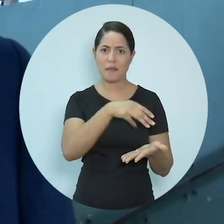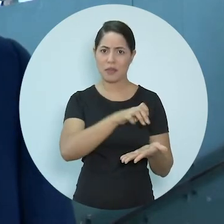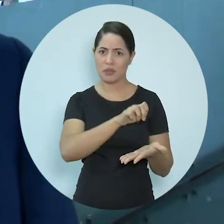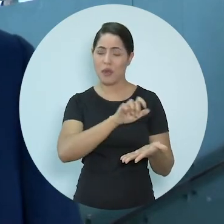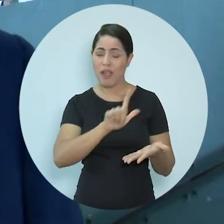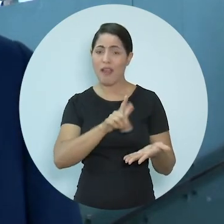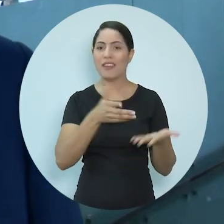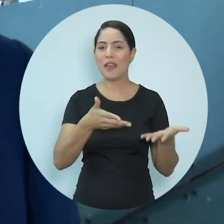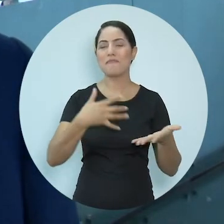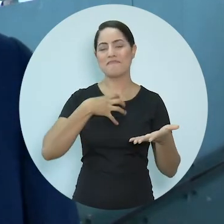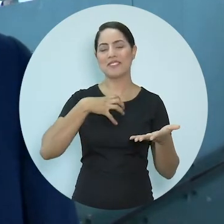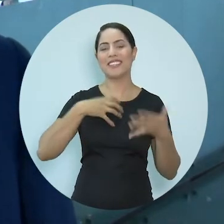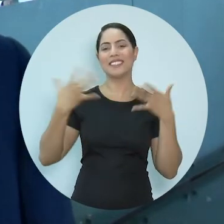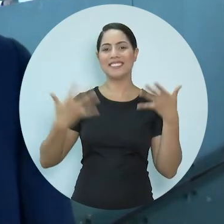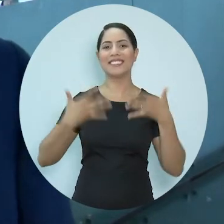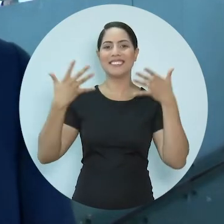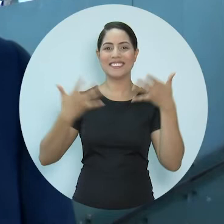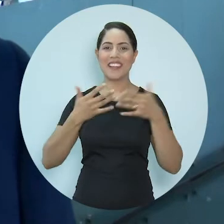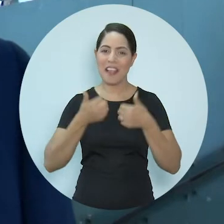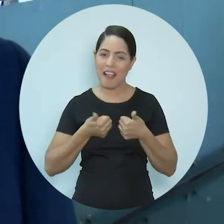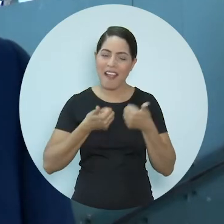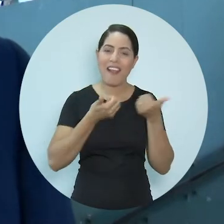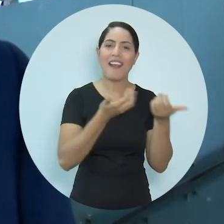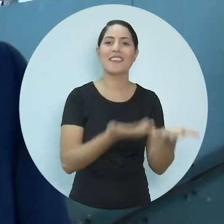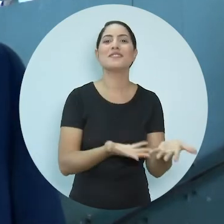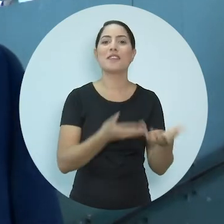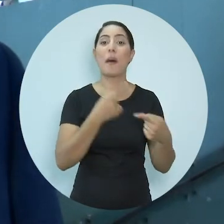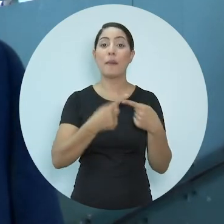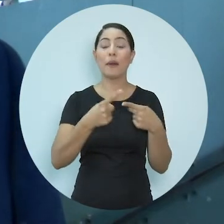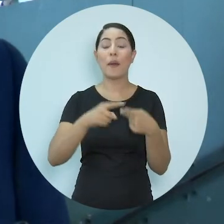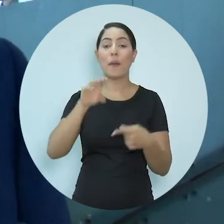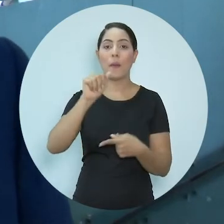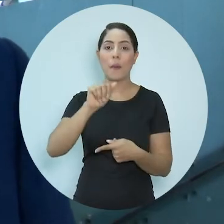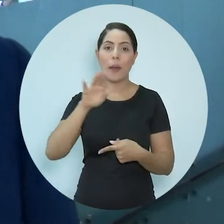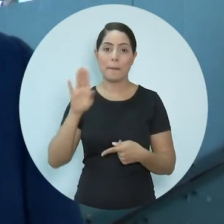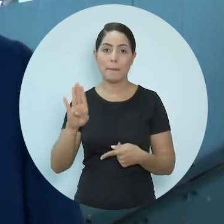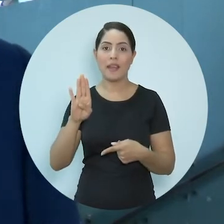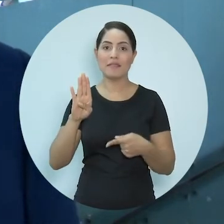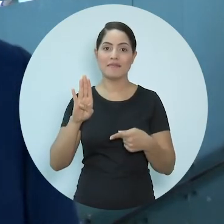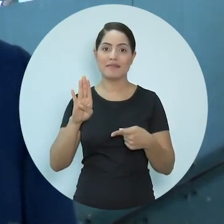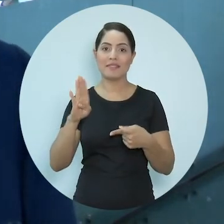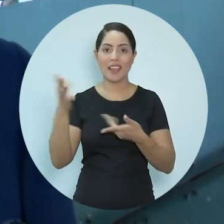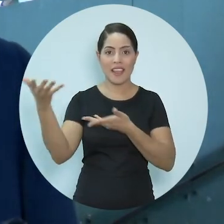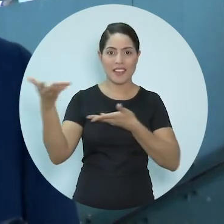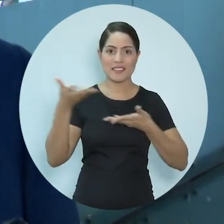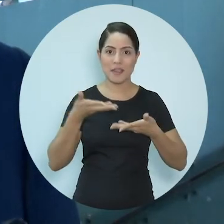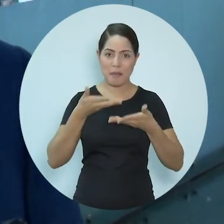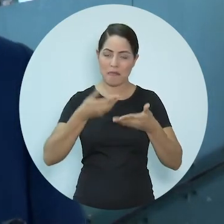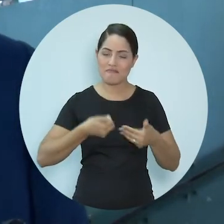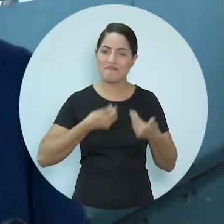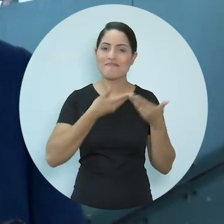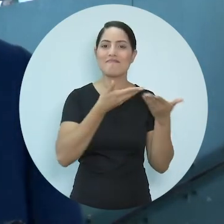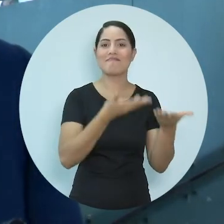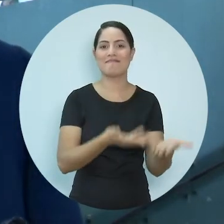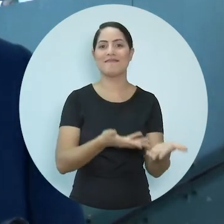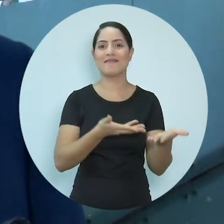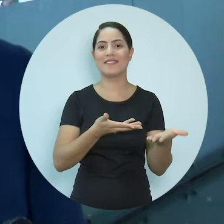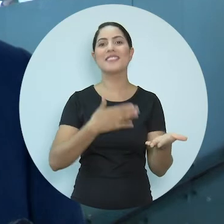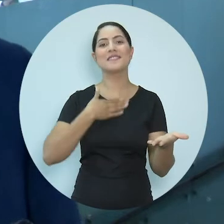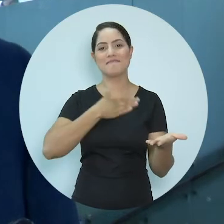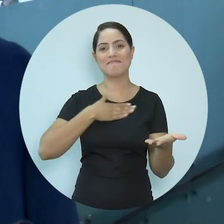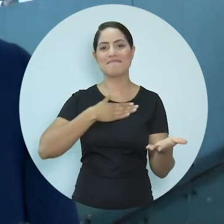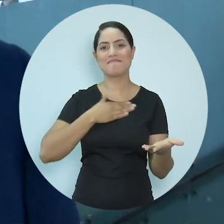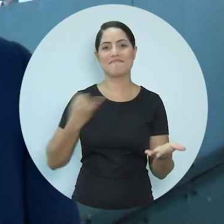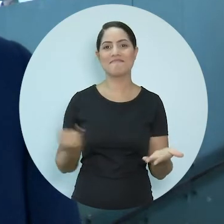CNJ. Transmitir a ele toda a alegria e as melhores expectativas que a Ordem dos Advogados do Brasil recebe